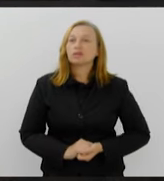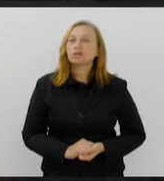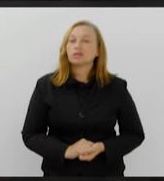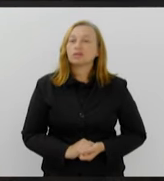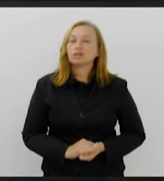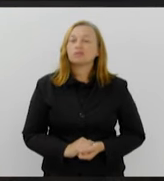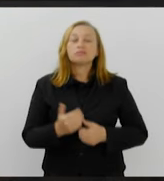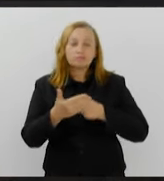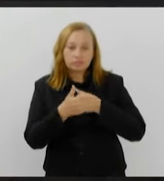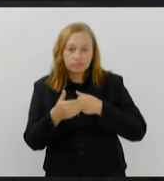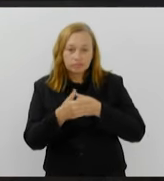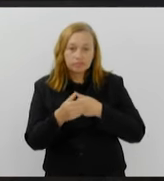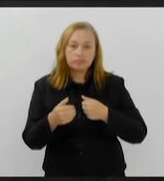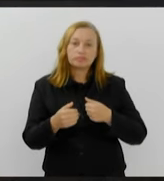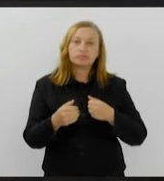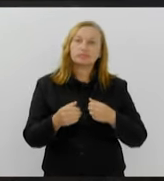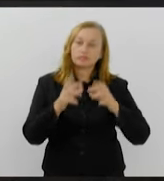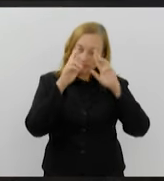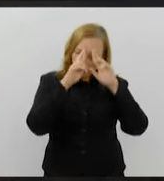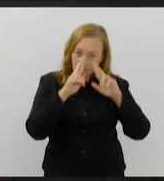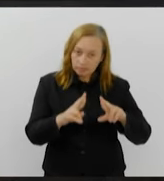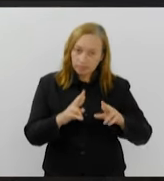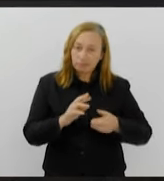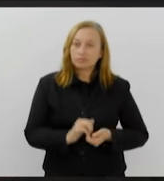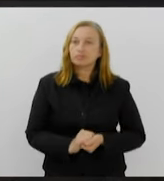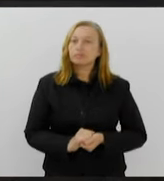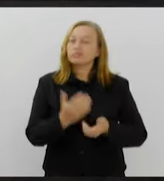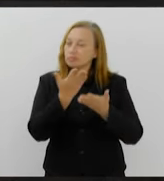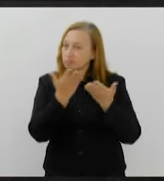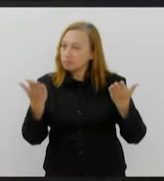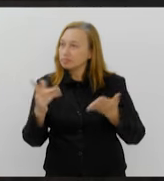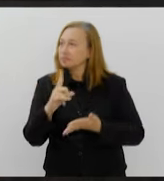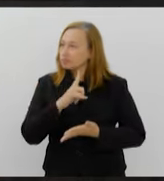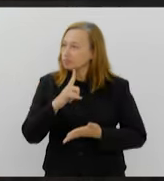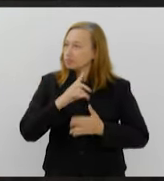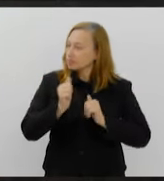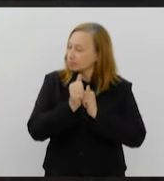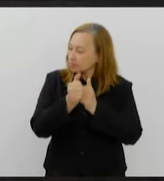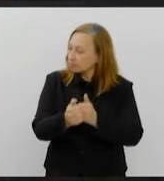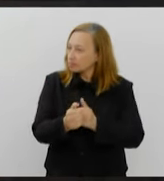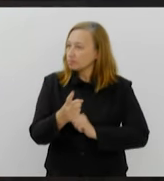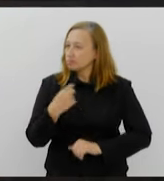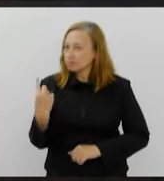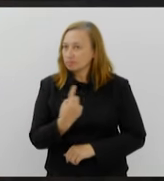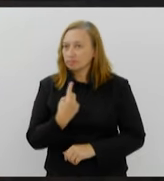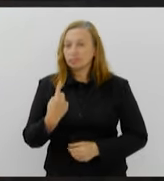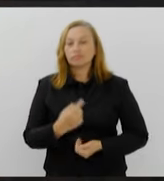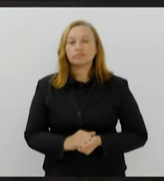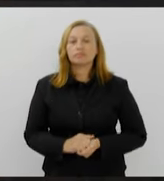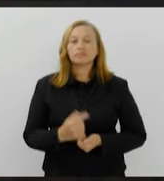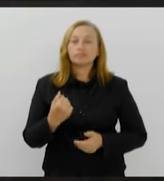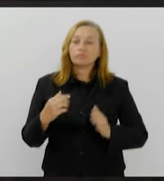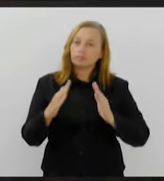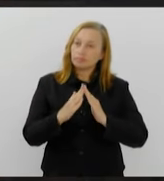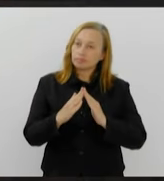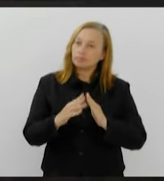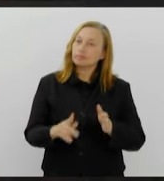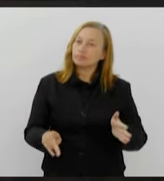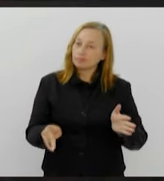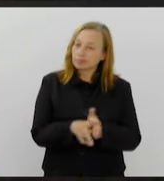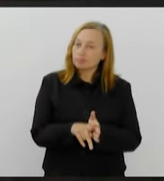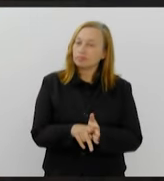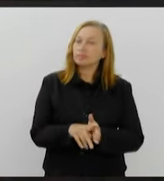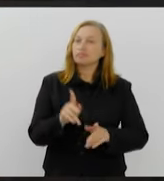né carinhosa e respeitosa respeitosa que vocês T conduzido isso com a gente aqui A gente é a casa do povo a gente tá aqui para